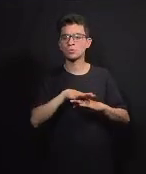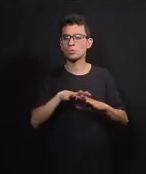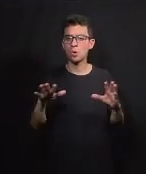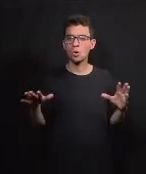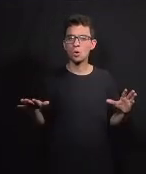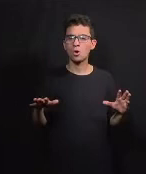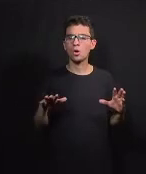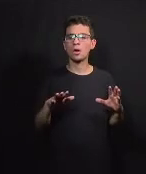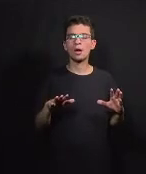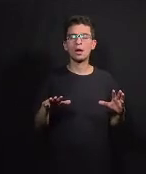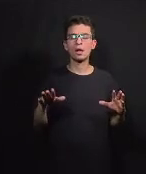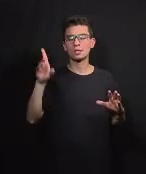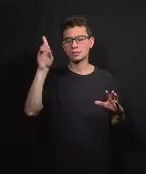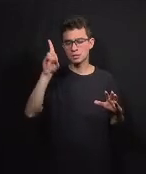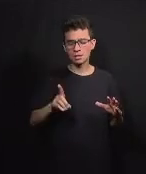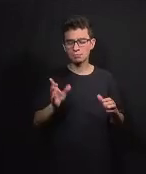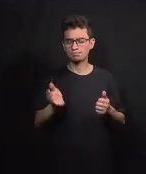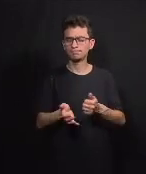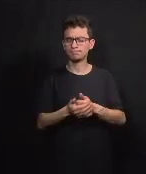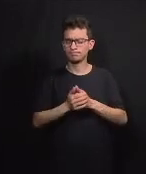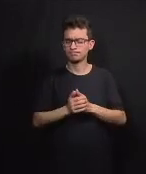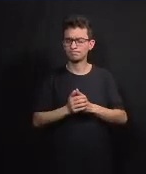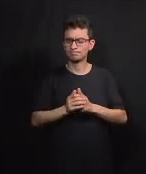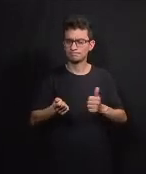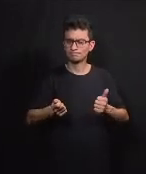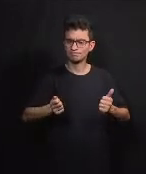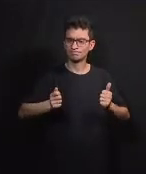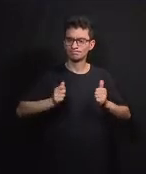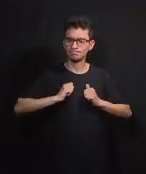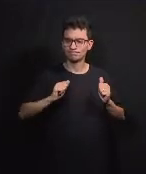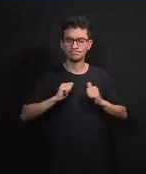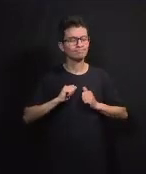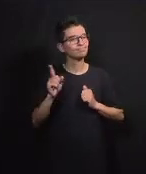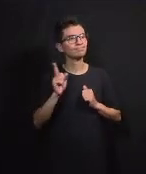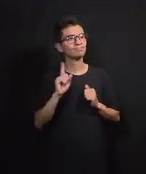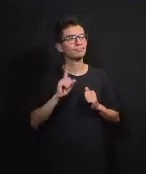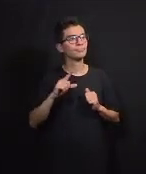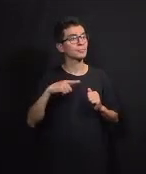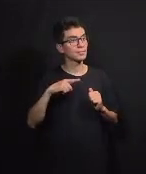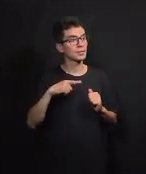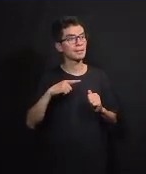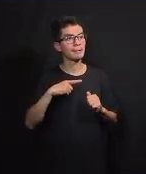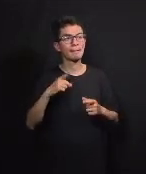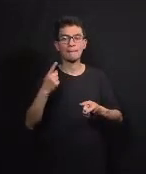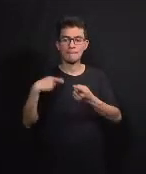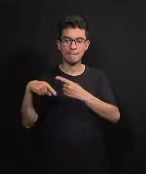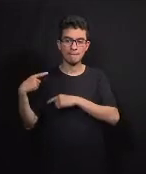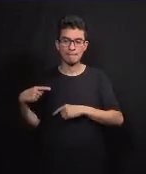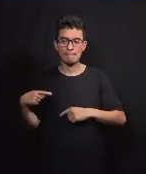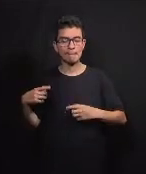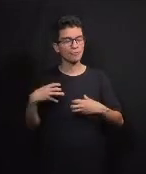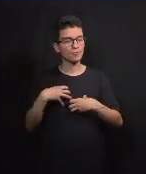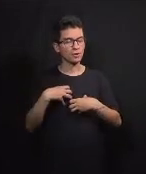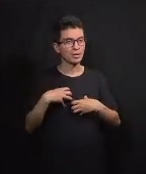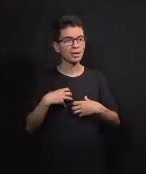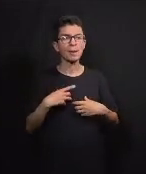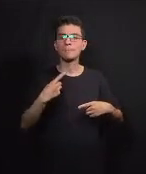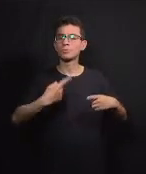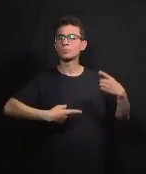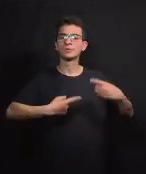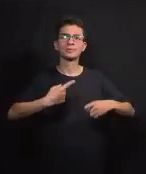inclinação à direita conservadora, porque a direita conservadora tem raízes no espectro